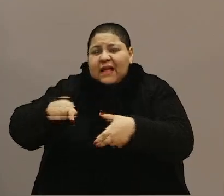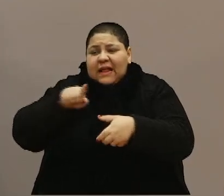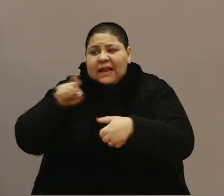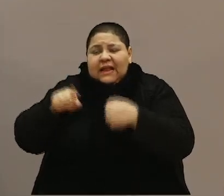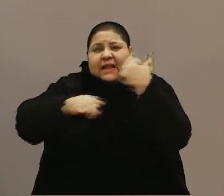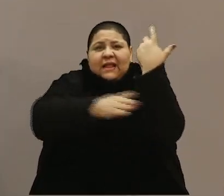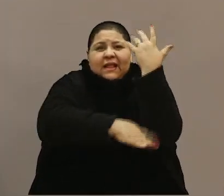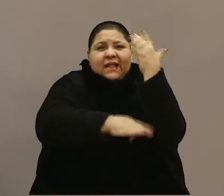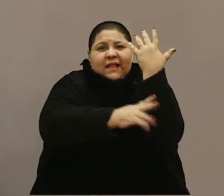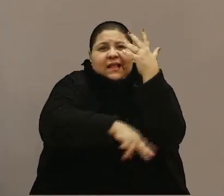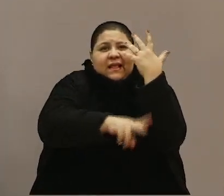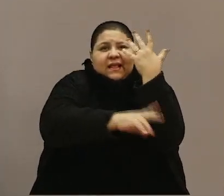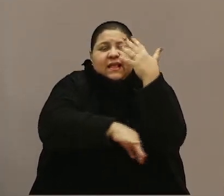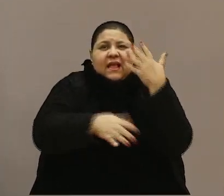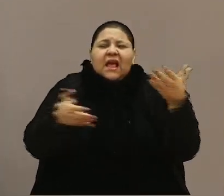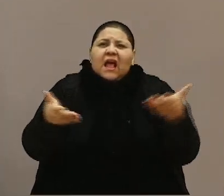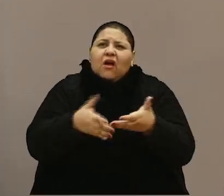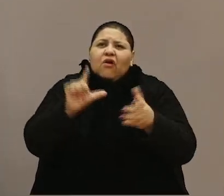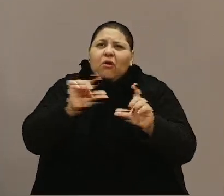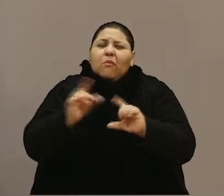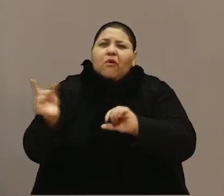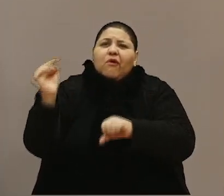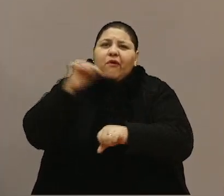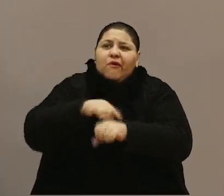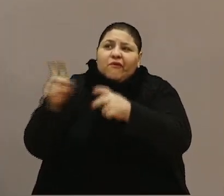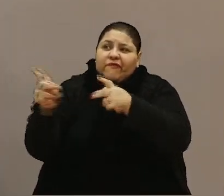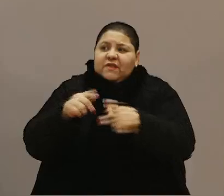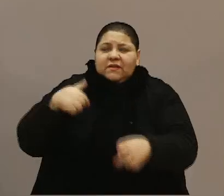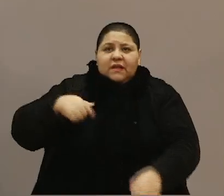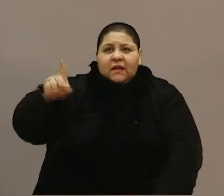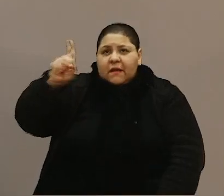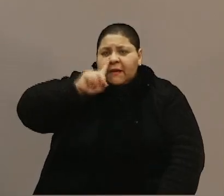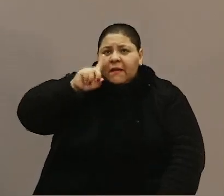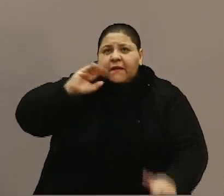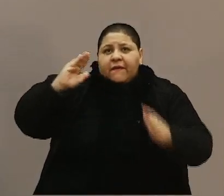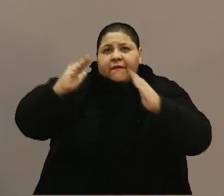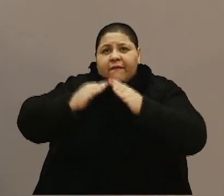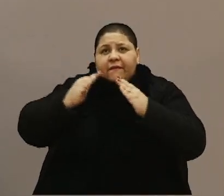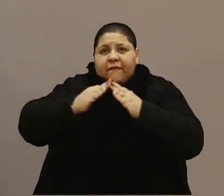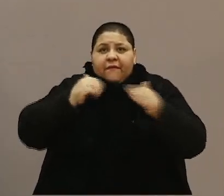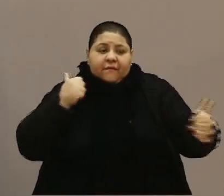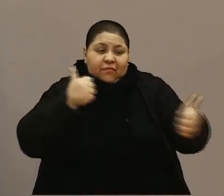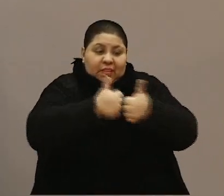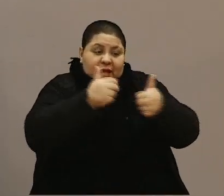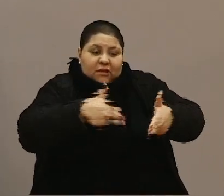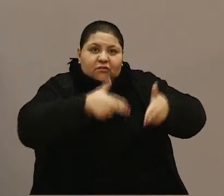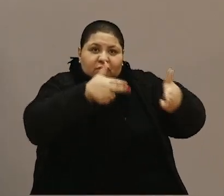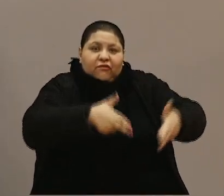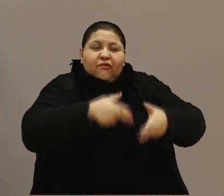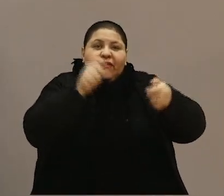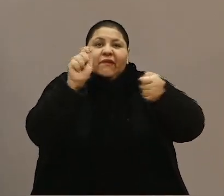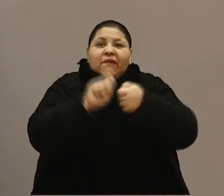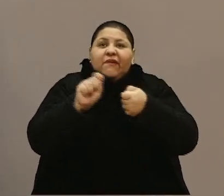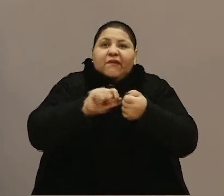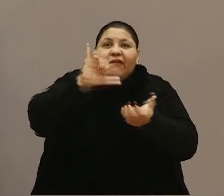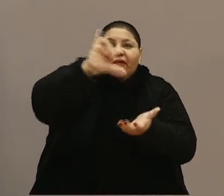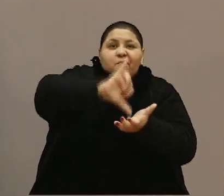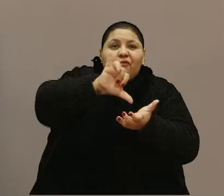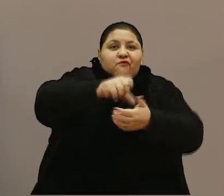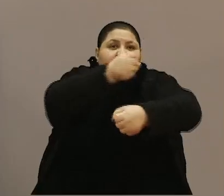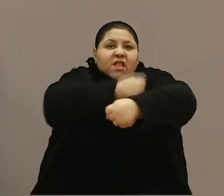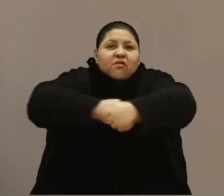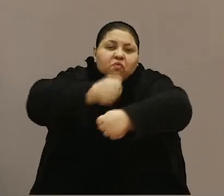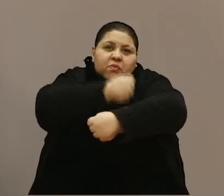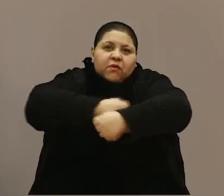em Canela, e eu fui agora há poucos dias lá visitar minha mãe, que mora... ao lado do trem, e eles fizeram um centro gastronômico